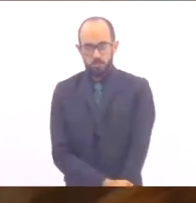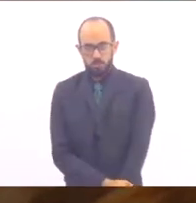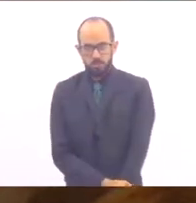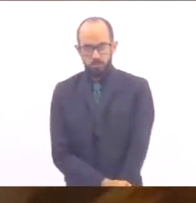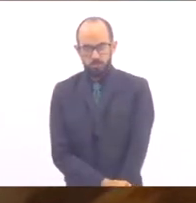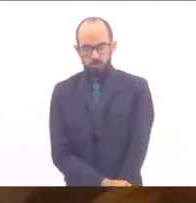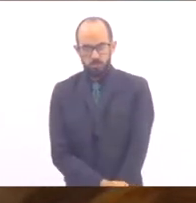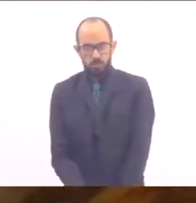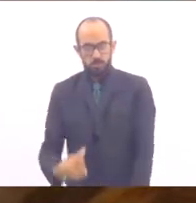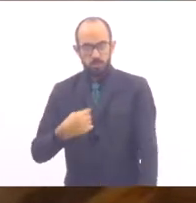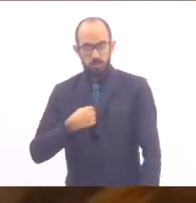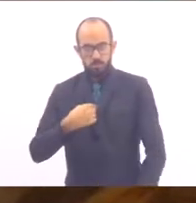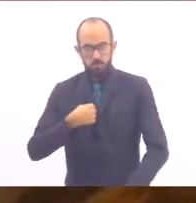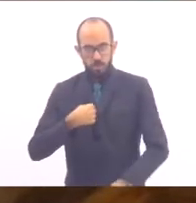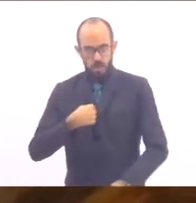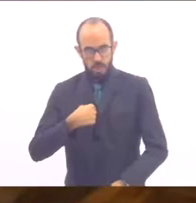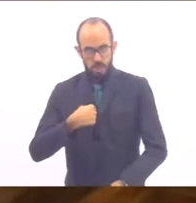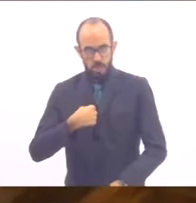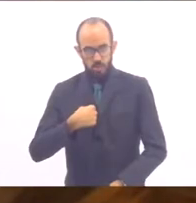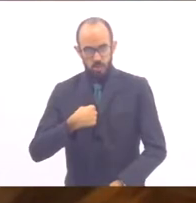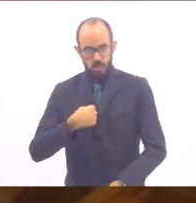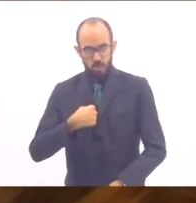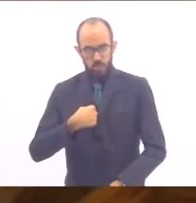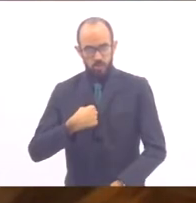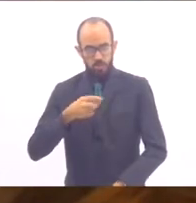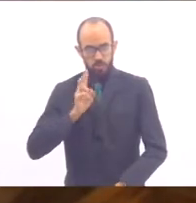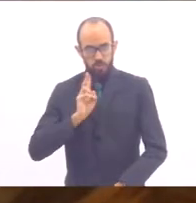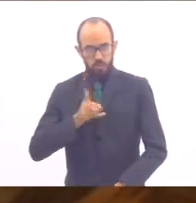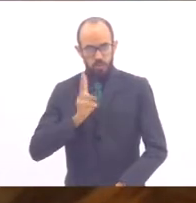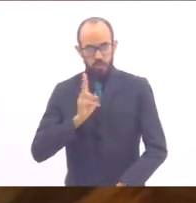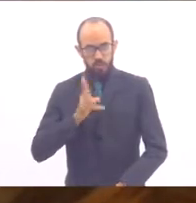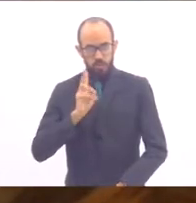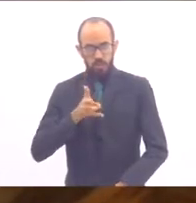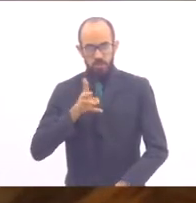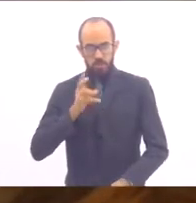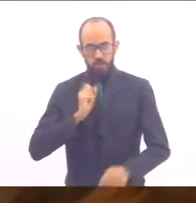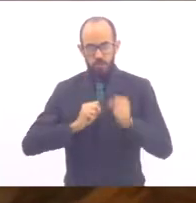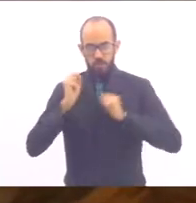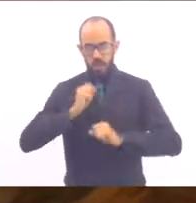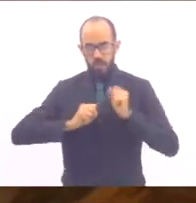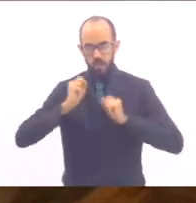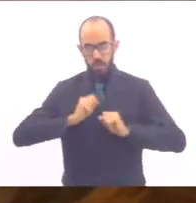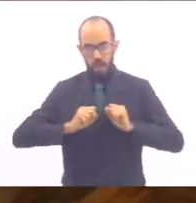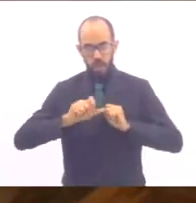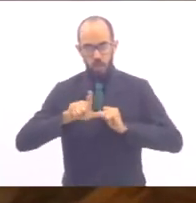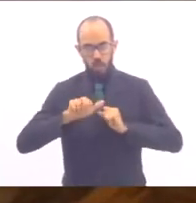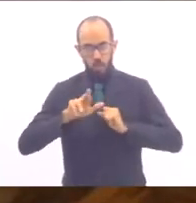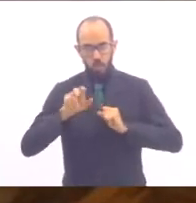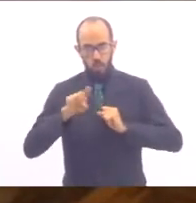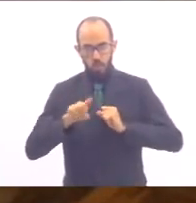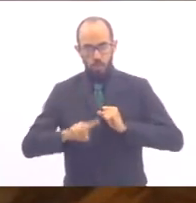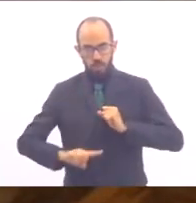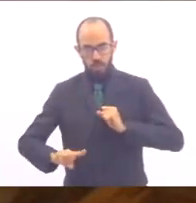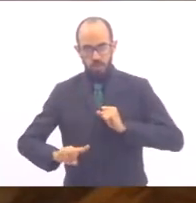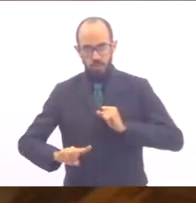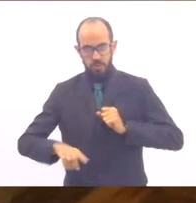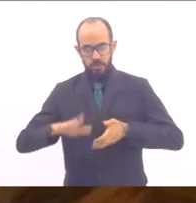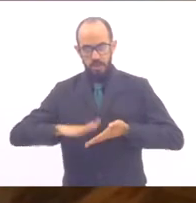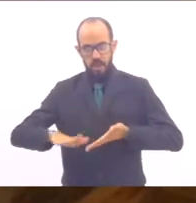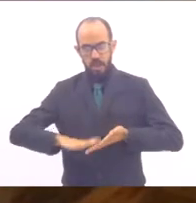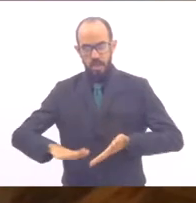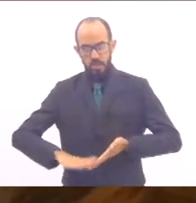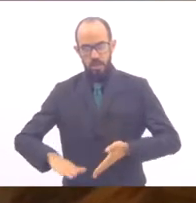Eu ficaria muito, ficava sempre revoltada com isso. O Luiz, gastando nosso